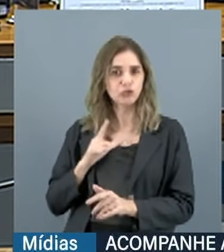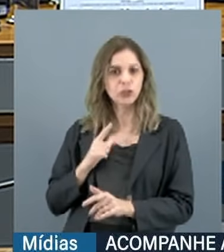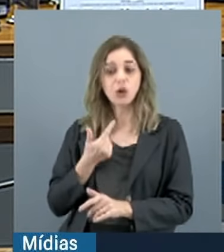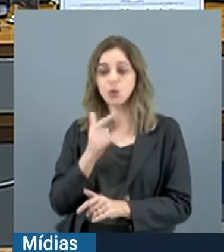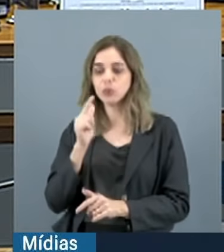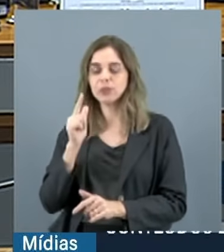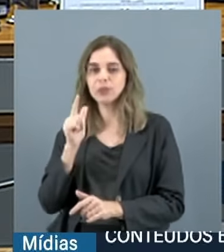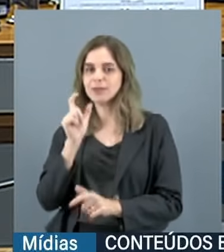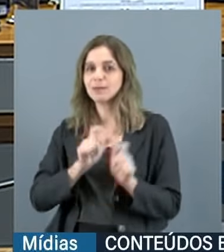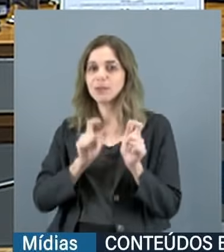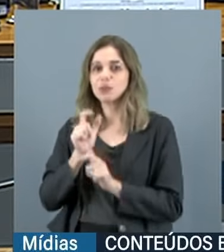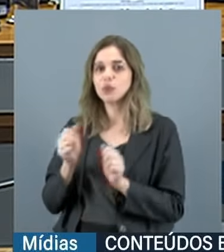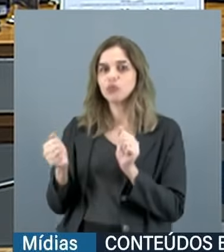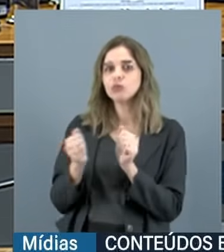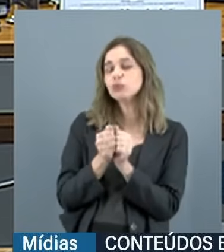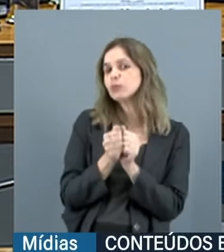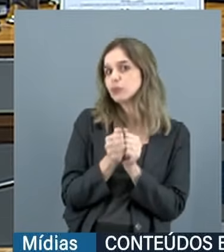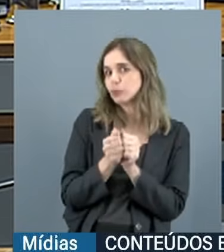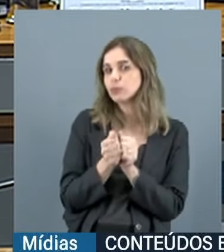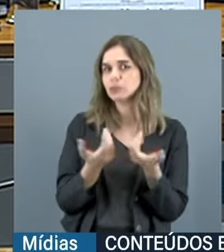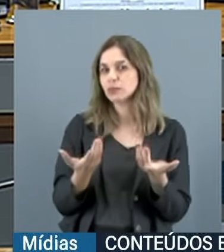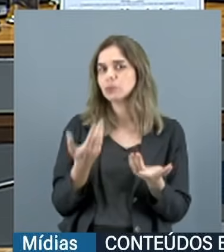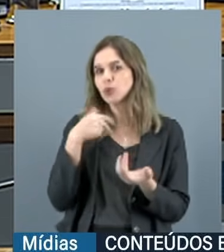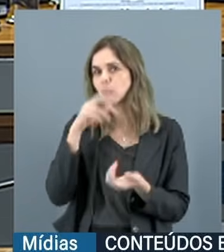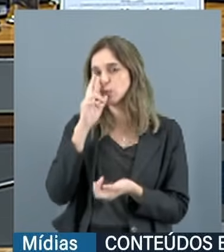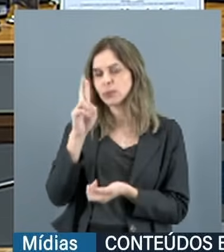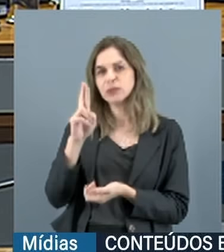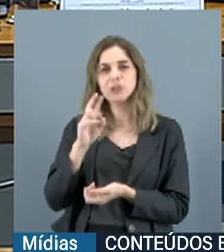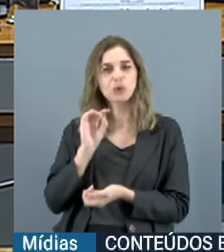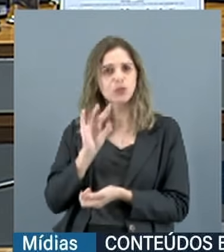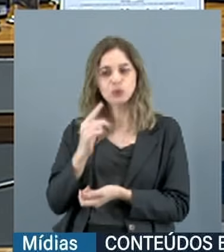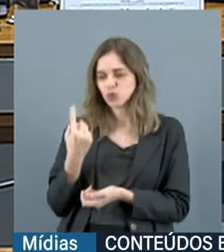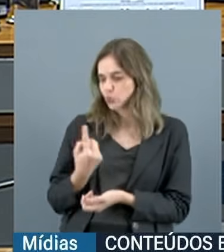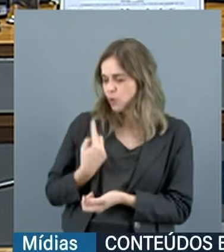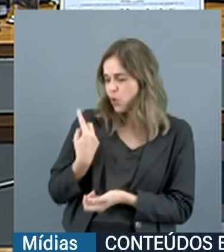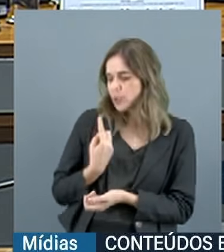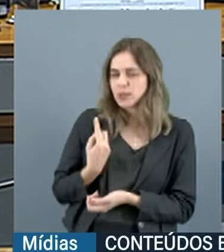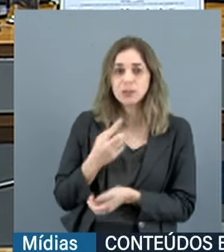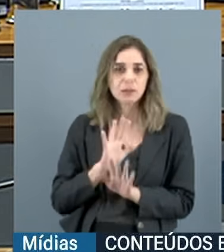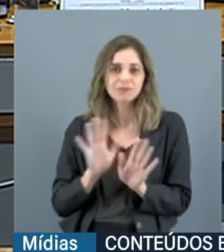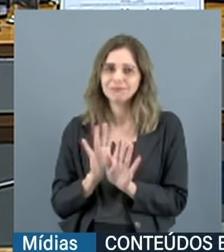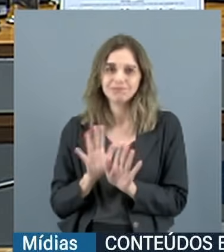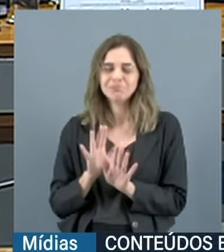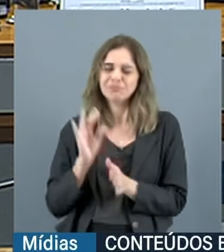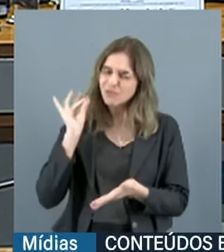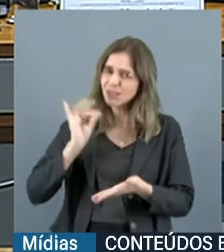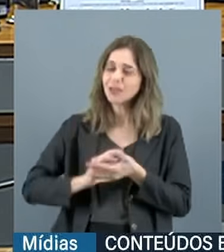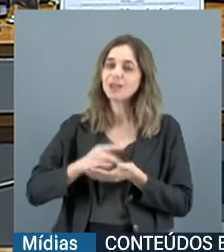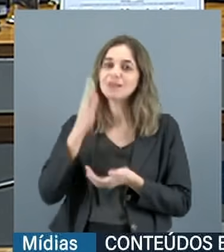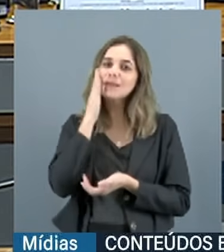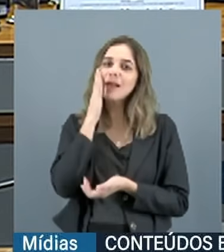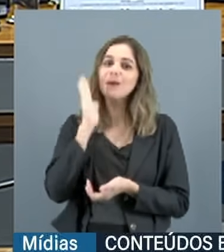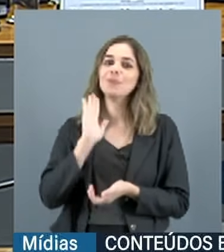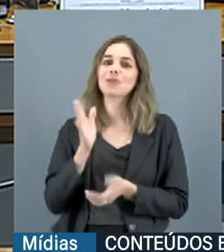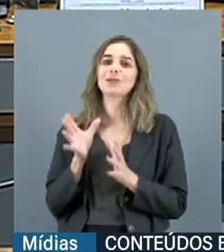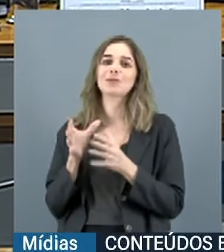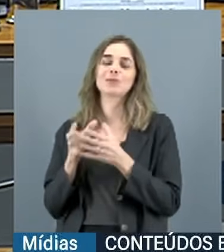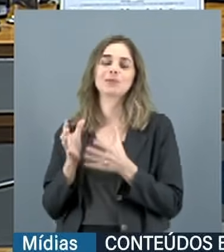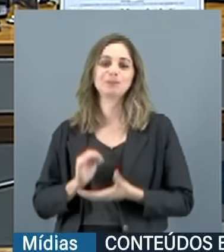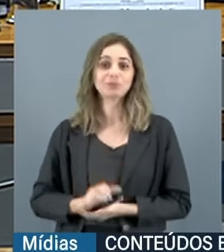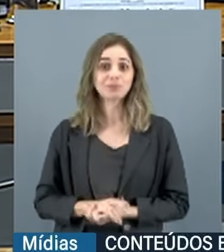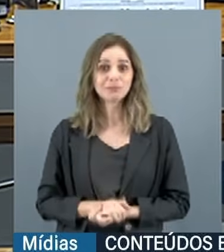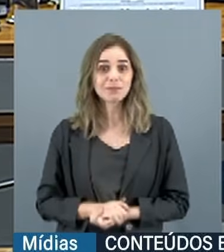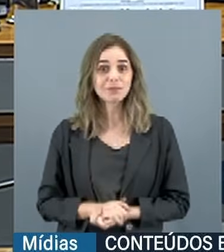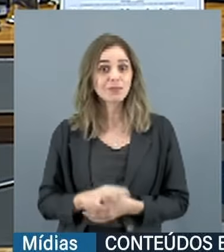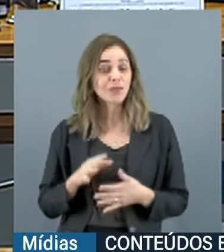outras pessoas. Ou seja, o senhor não cometeu isso de forma isolada. Isso é um fato que nós temos aqui na comissão. Ou seja, na medida